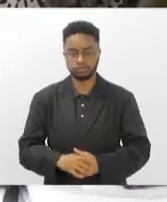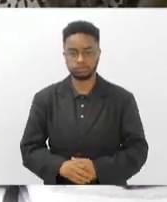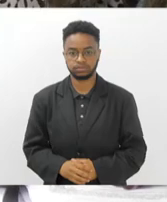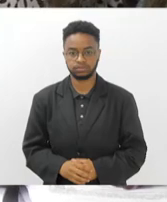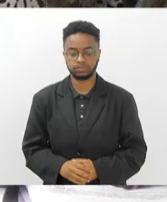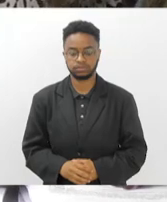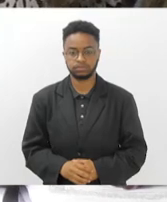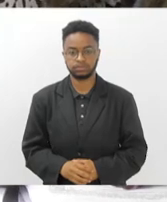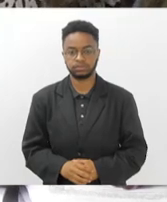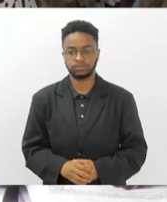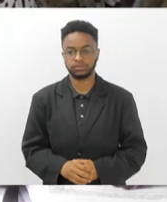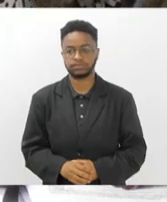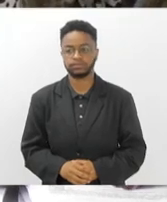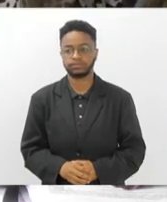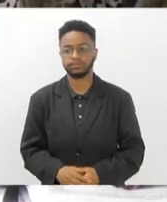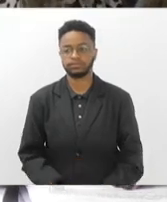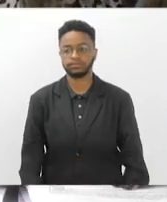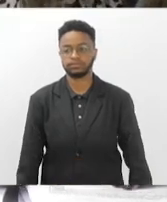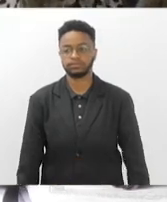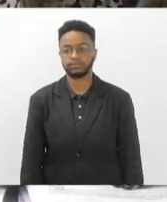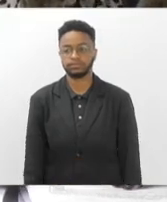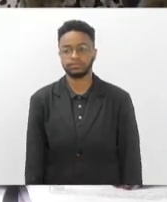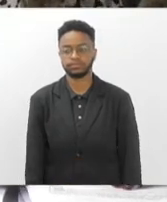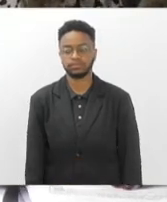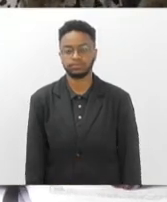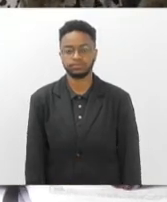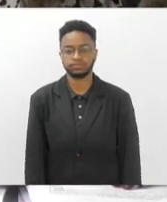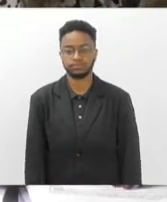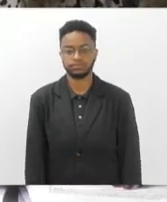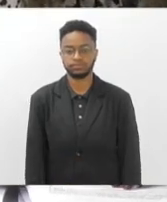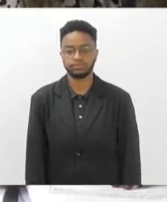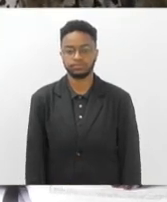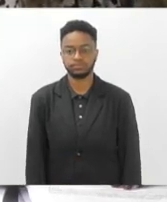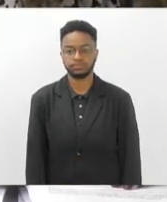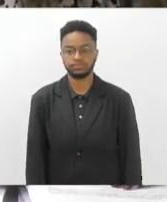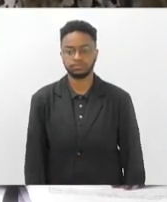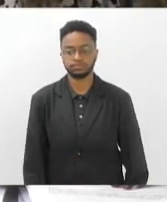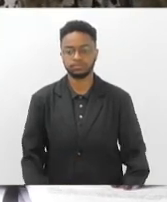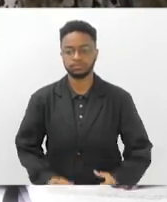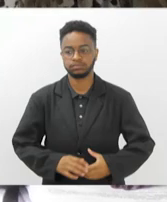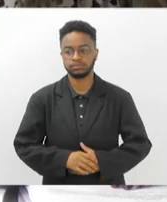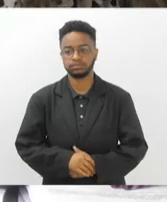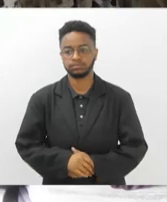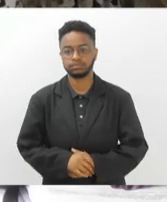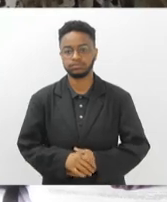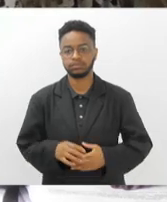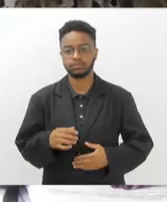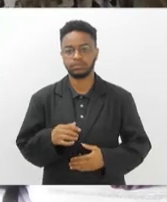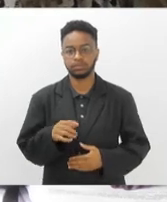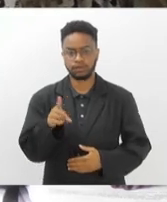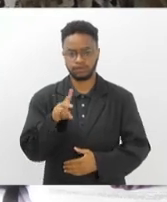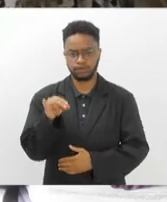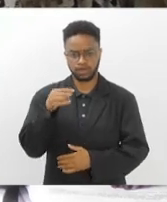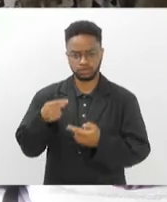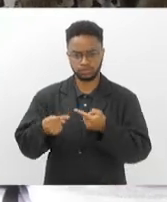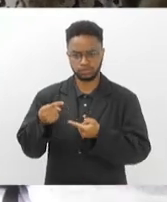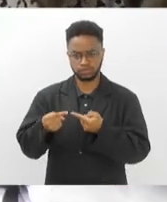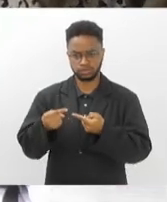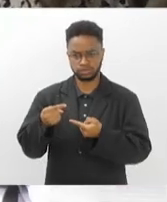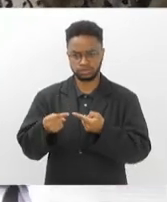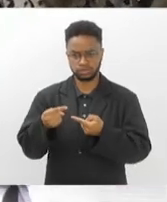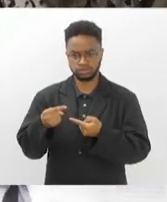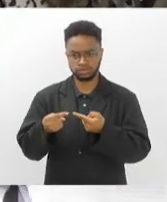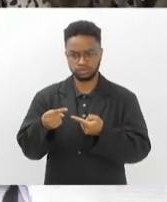Pelo que eu entendi, então, né, presidente? Foi retirado de pauta. O senhor vai discutir, presidente?